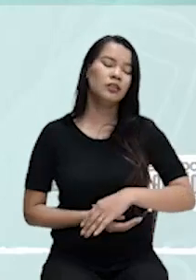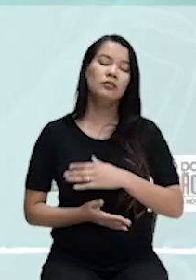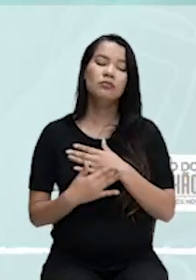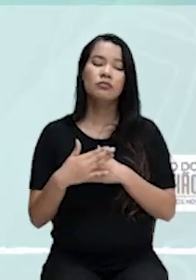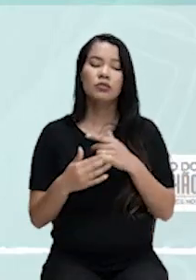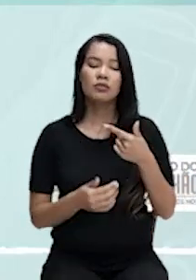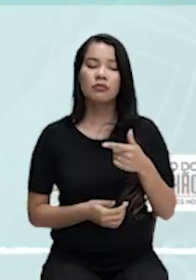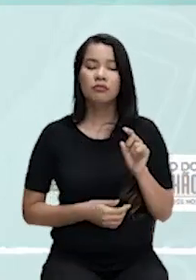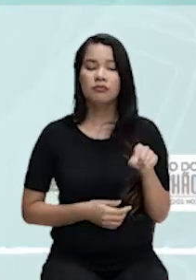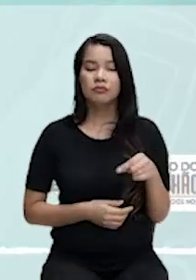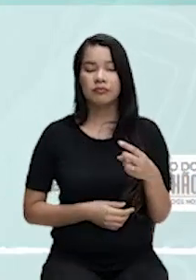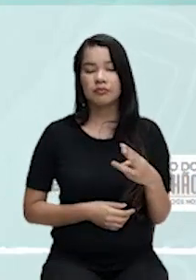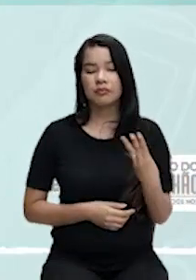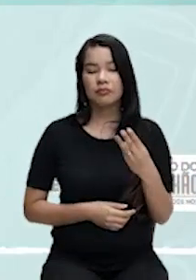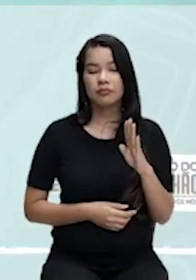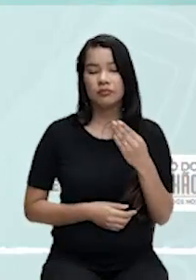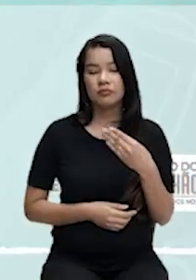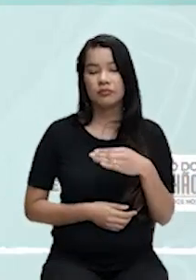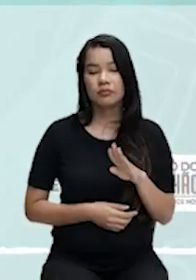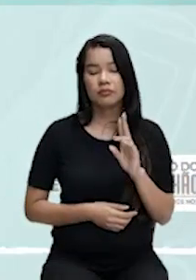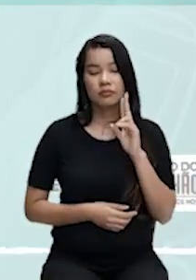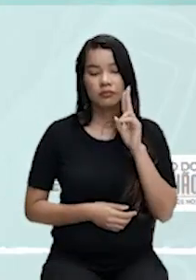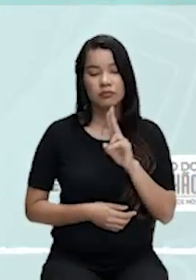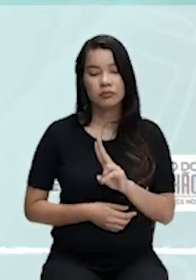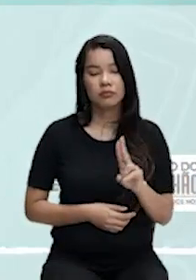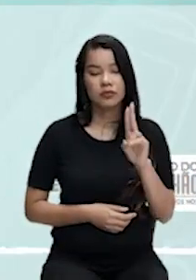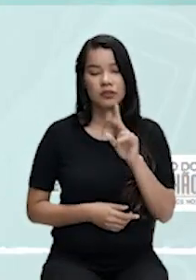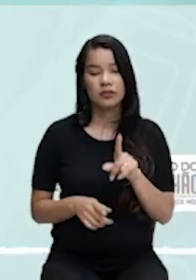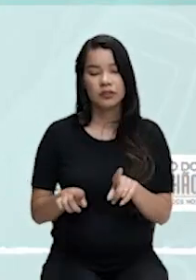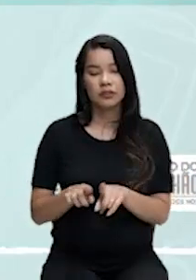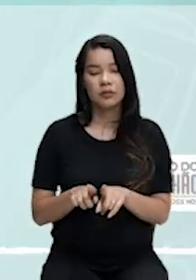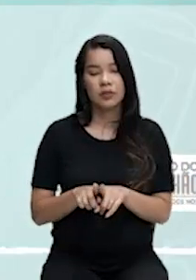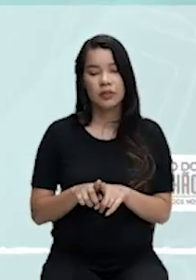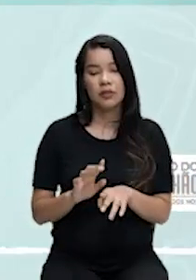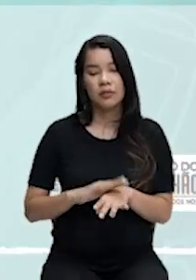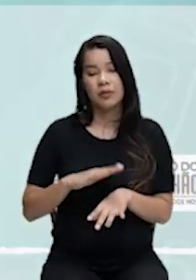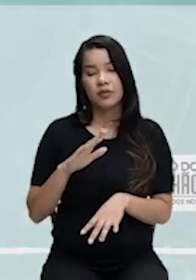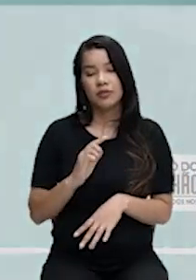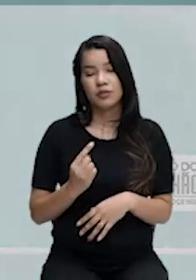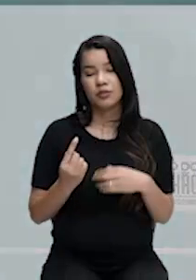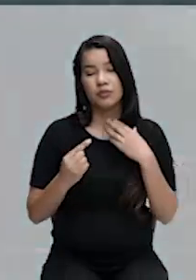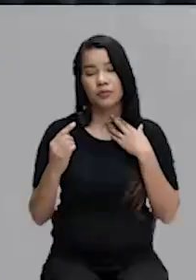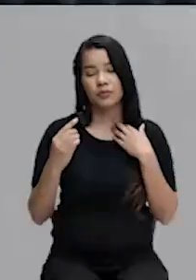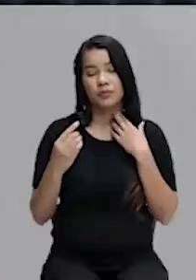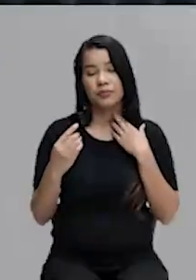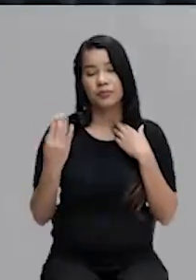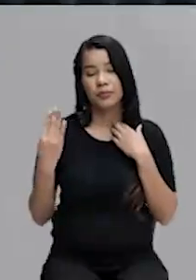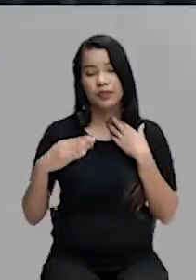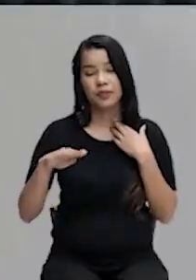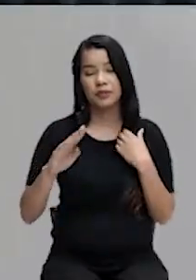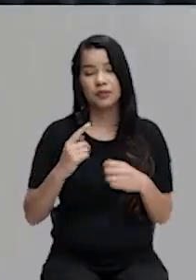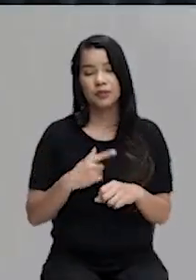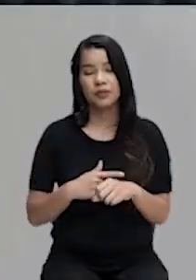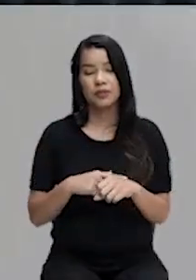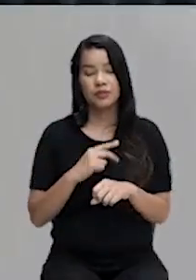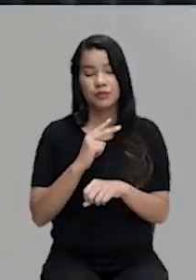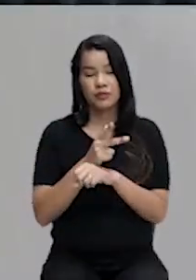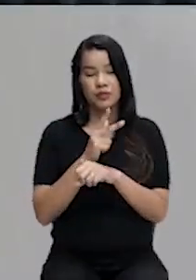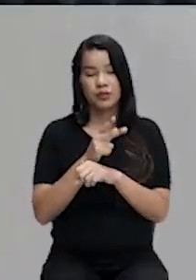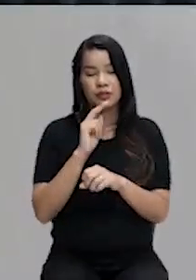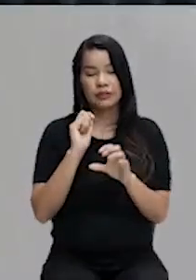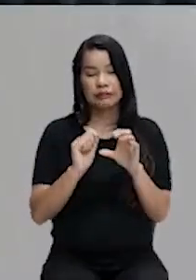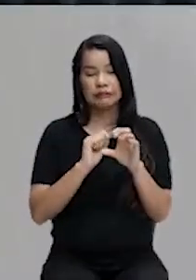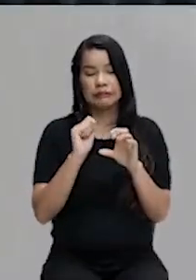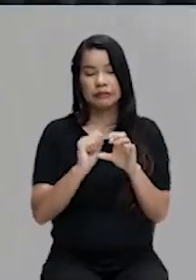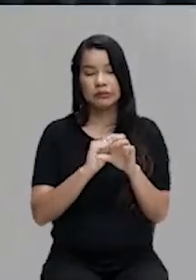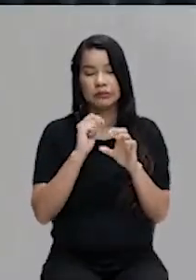de 1 bilhão de horas de vídeos visualizados diariamente. Então, é muito vídeo, né, turma? 1 bilhão